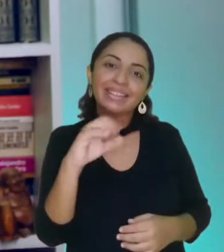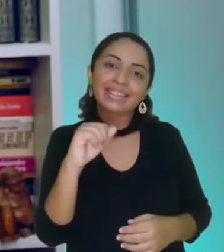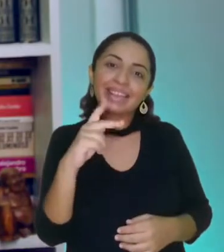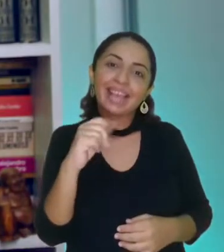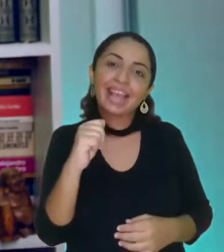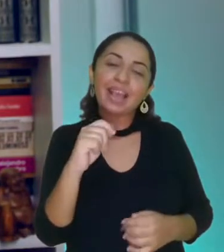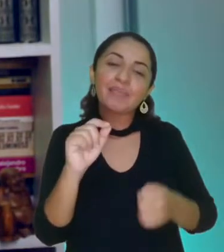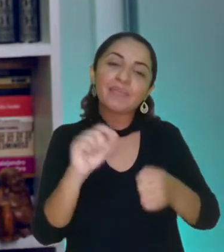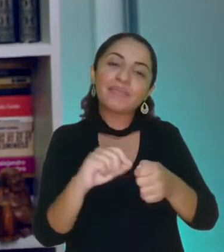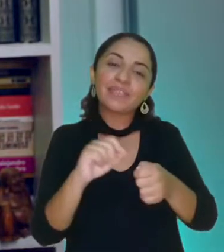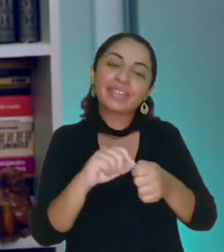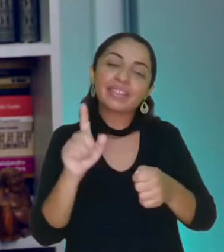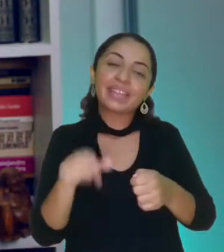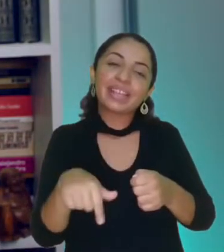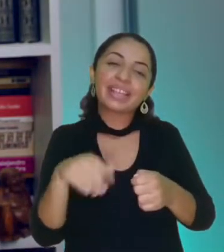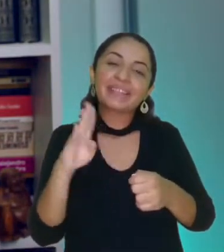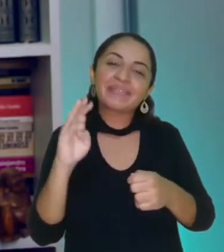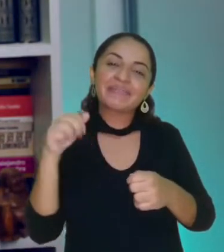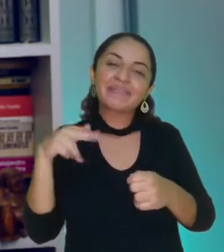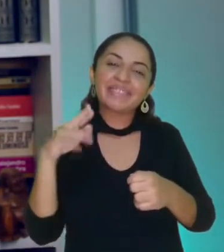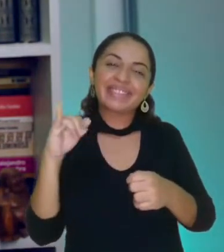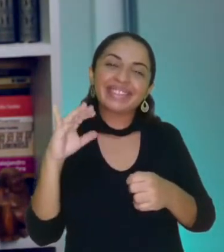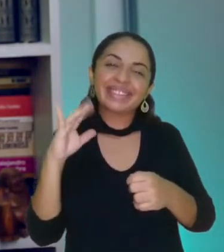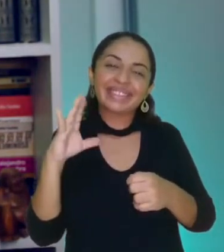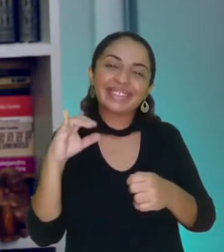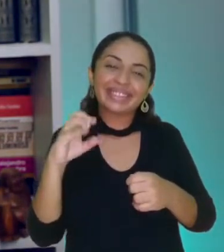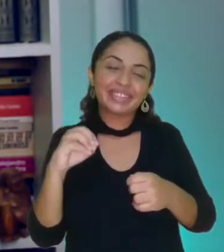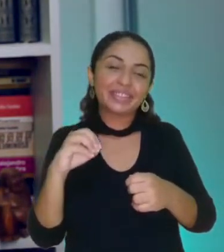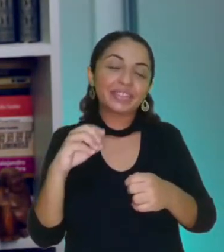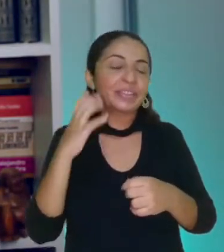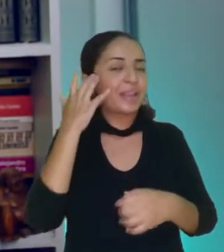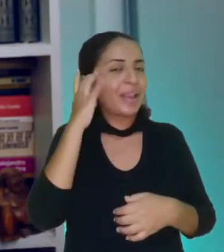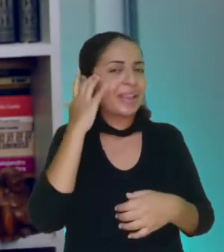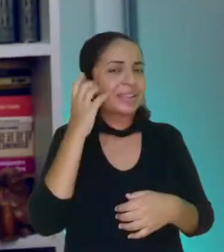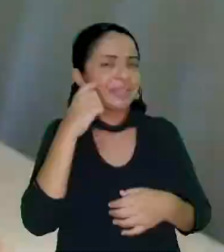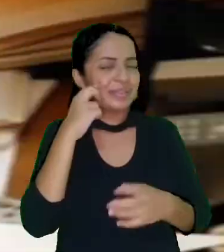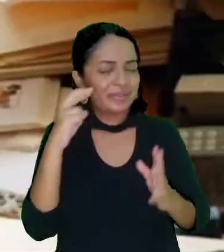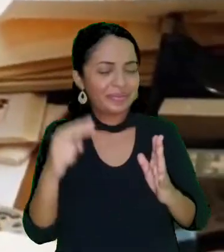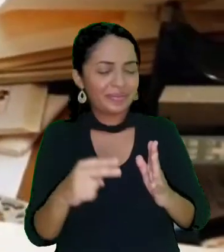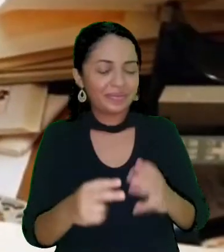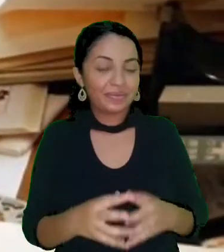pelo Benício, né? É capaz de ser dele essa capa.